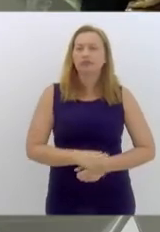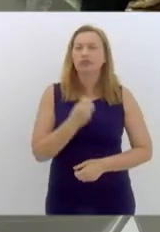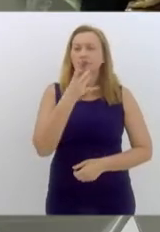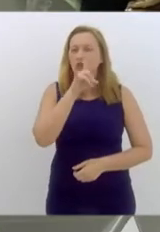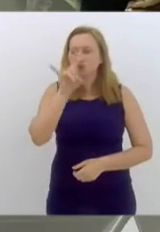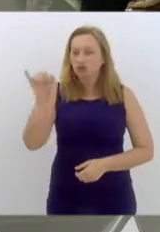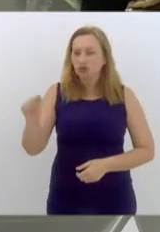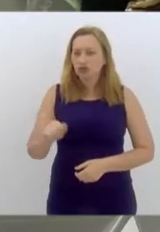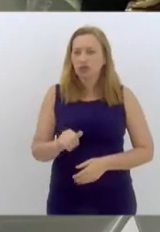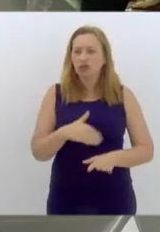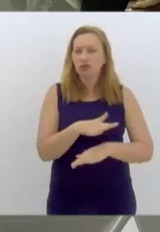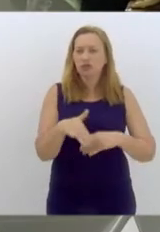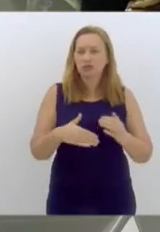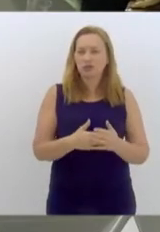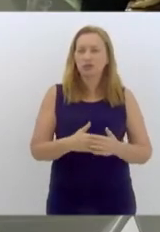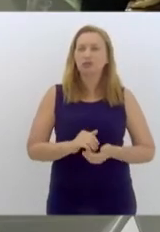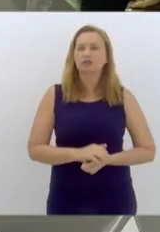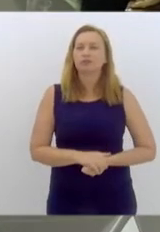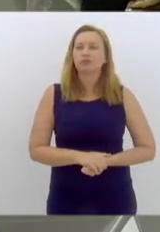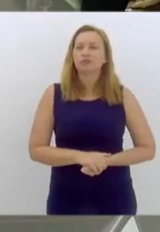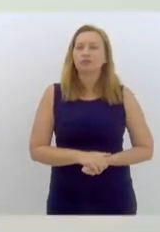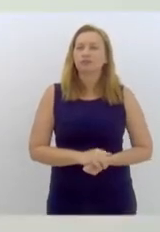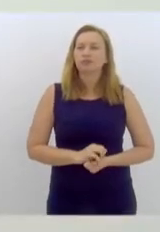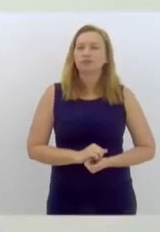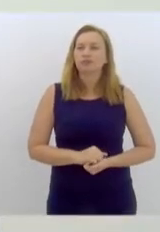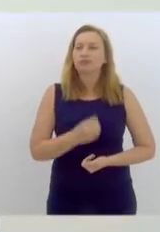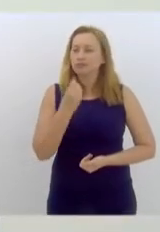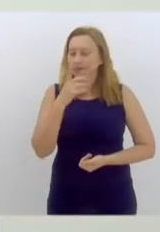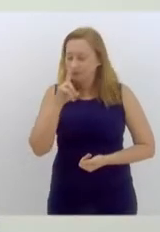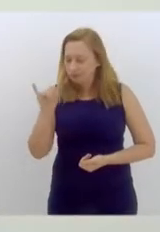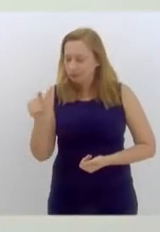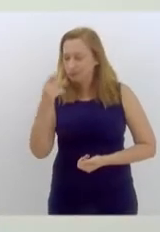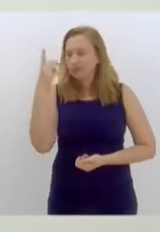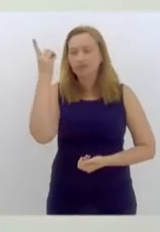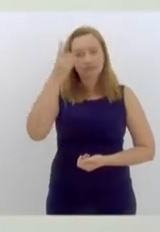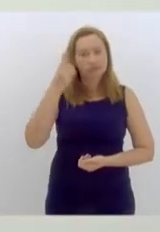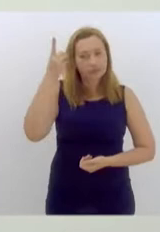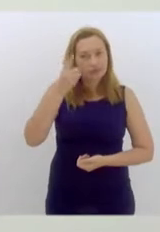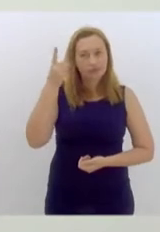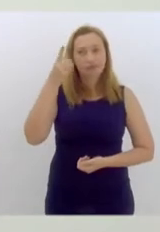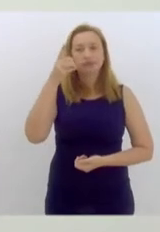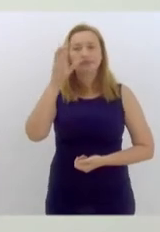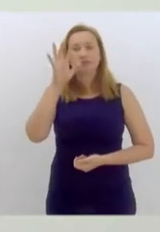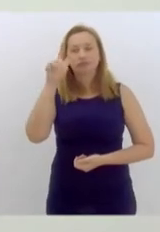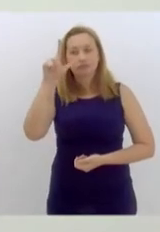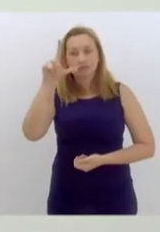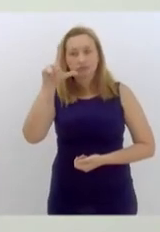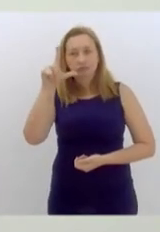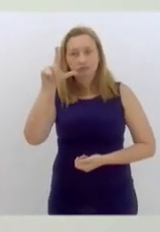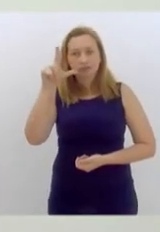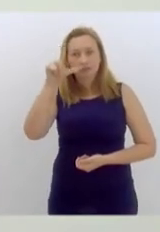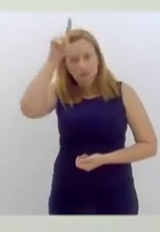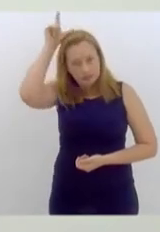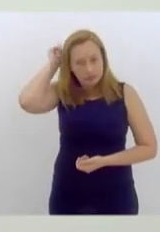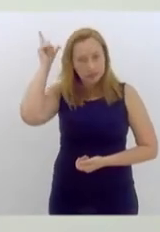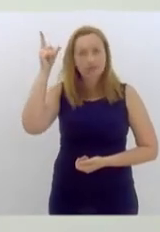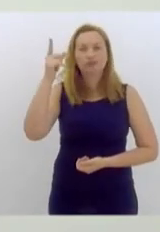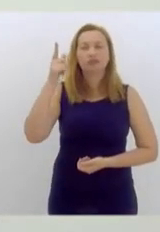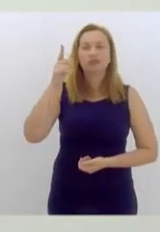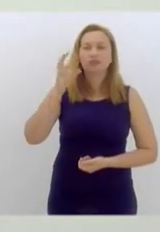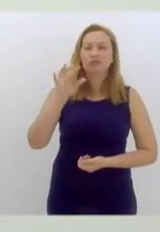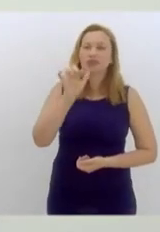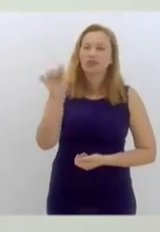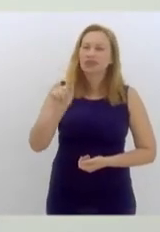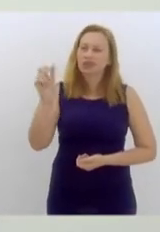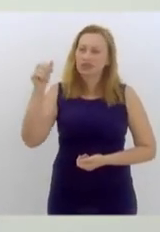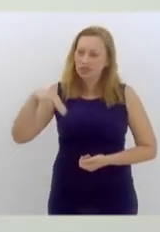dia a todas e todos. Bom dia, deputado Luiz Paulo, deputada Marta Rocha, deputada Zeidan, deputado Waldeck.